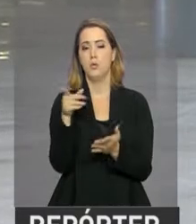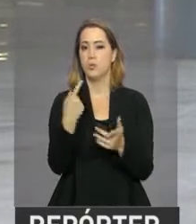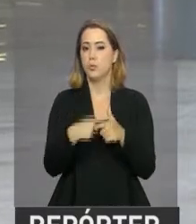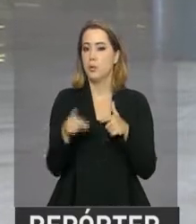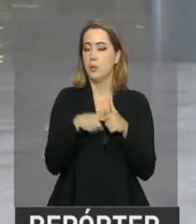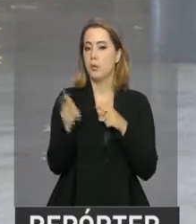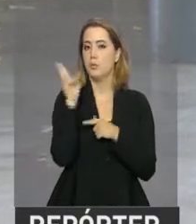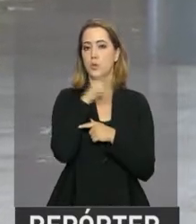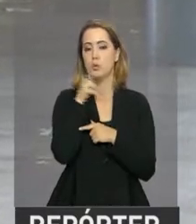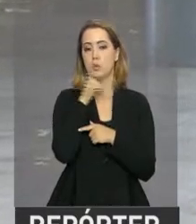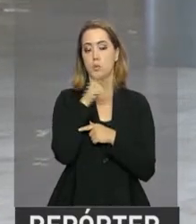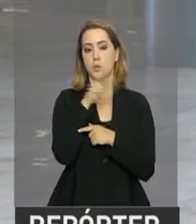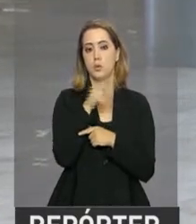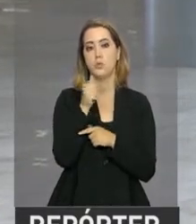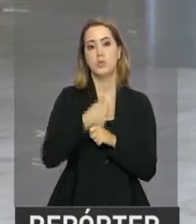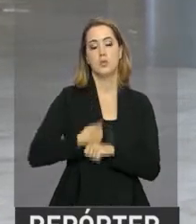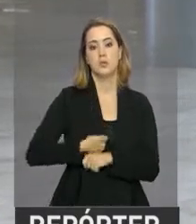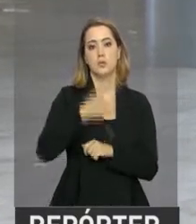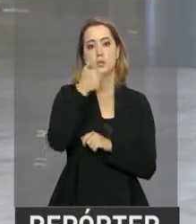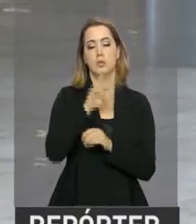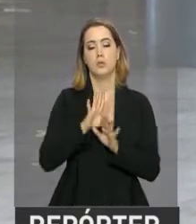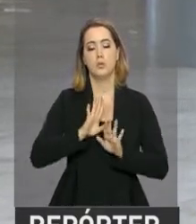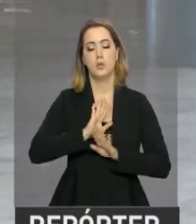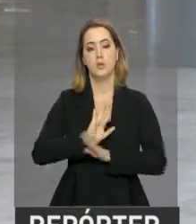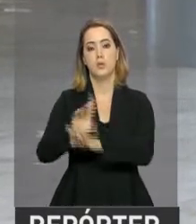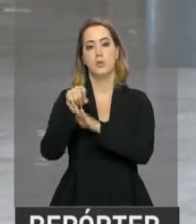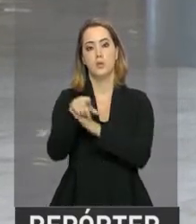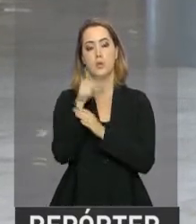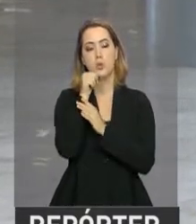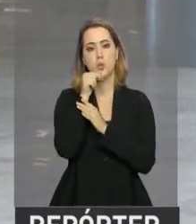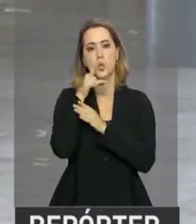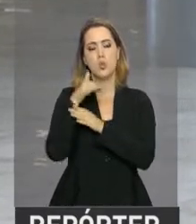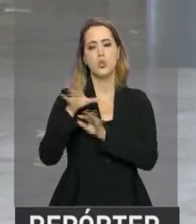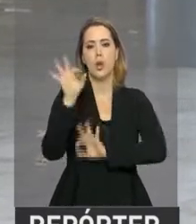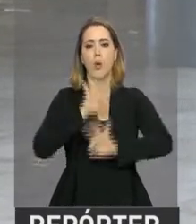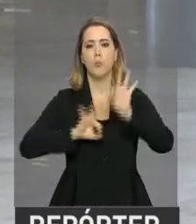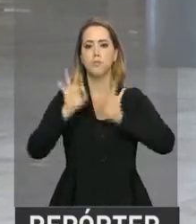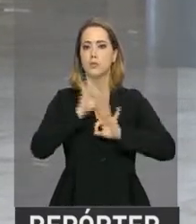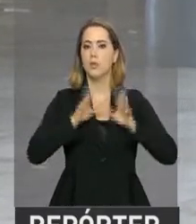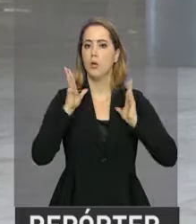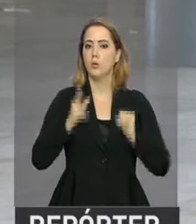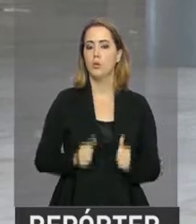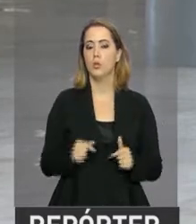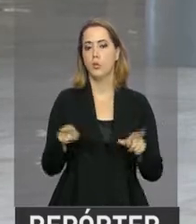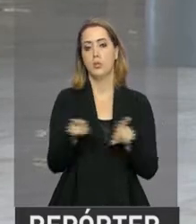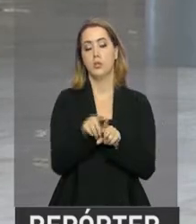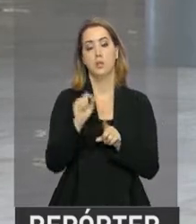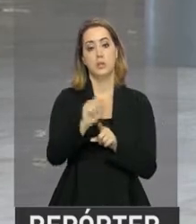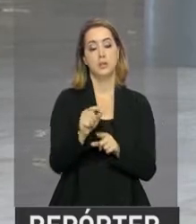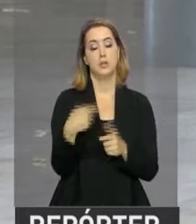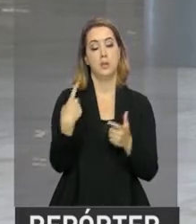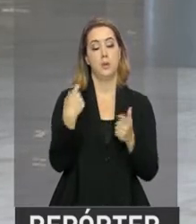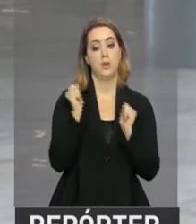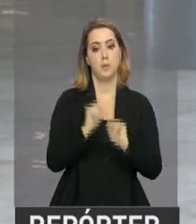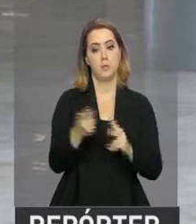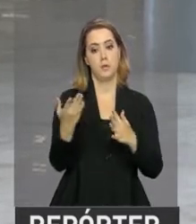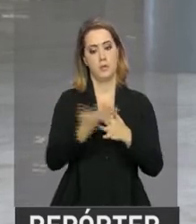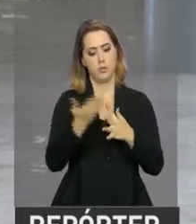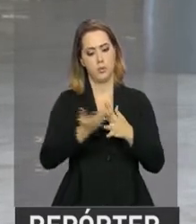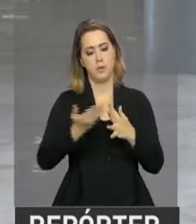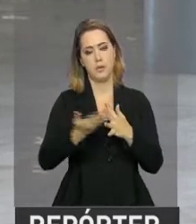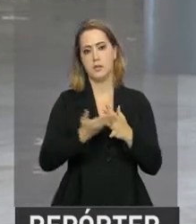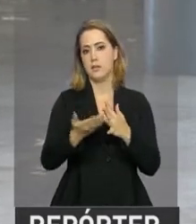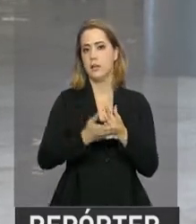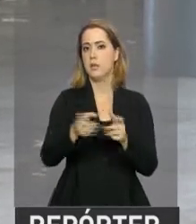programas de fornecimento de água tratada como a operação carro pipa e também outros benefícios como a renegociação de dívidas do setor